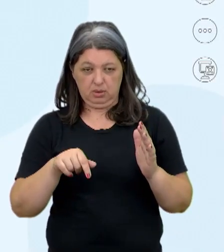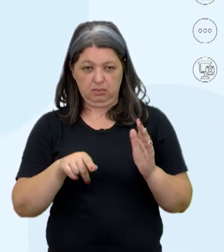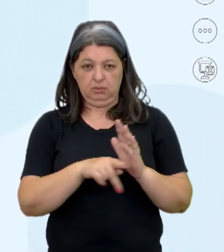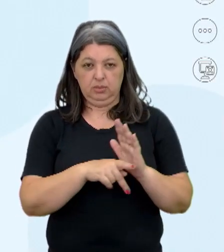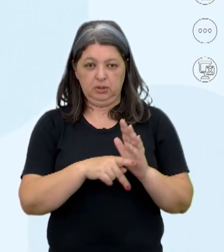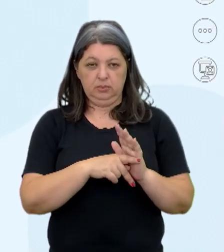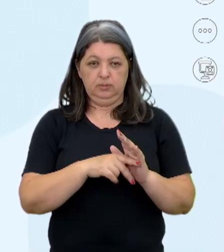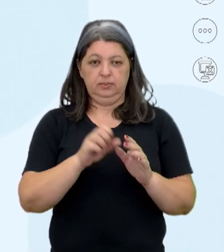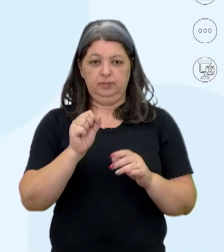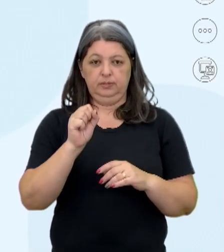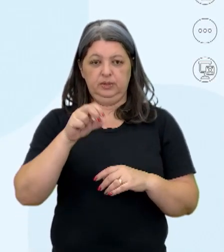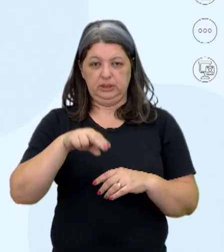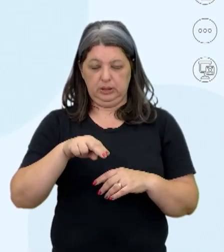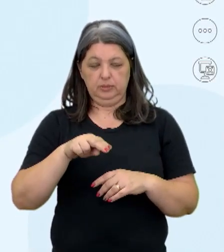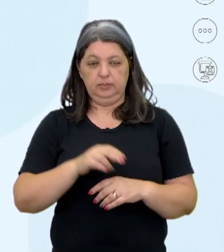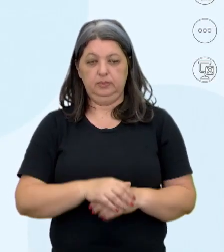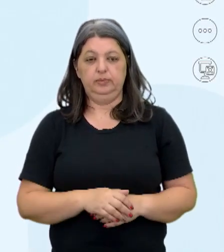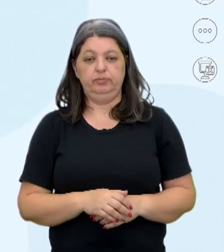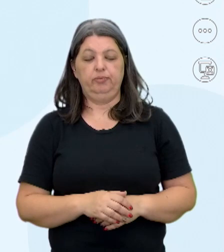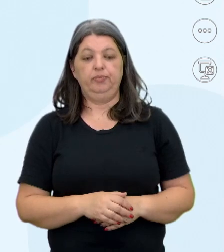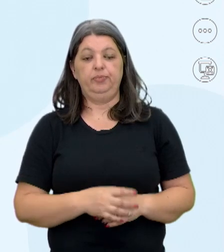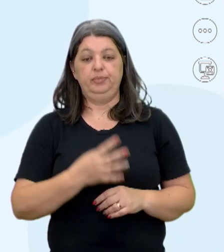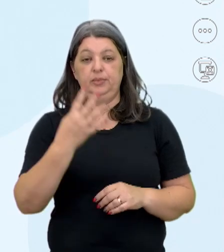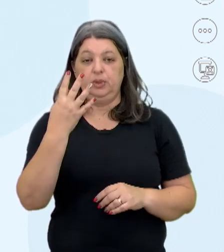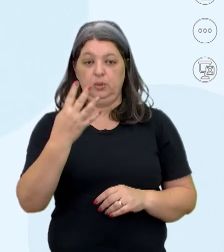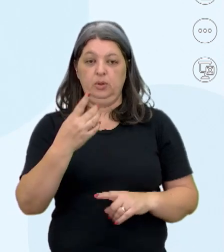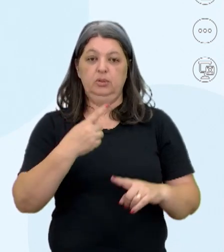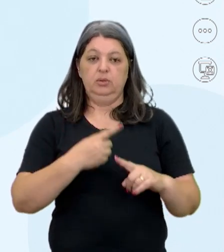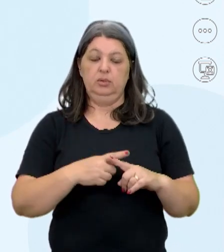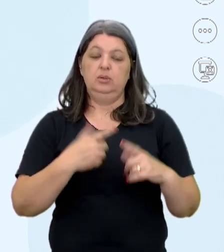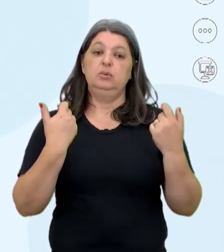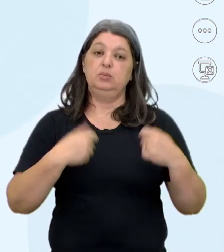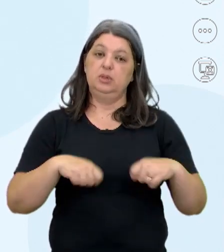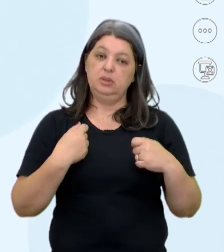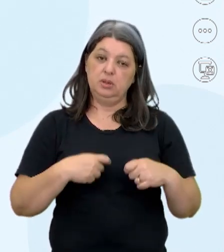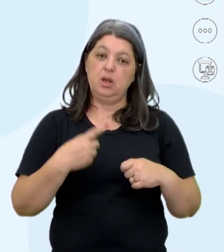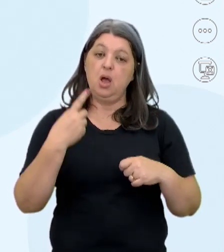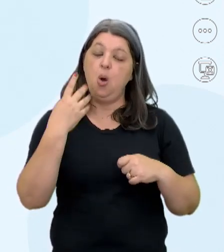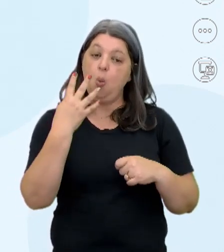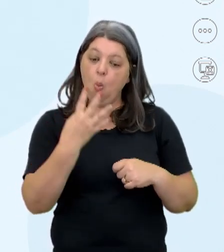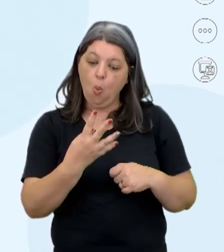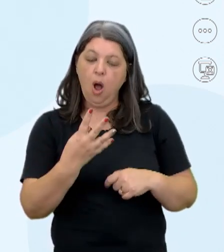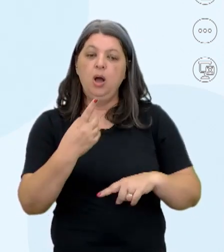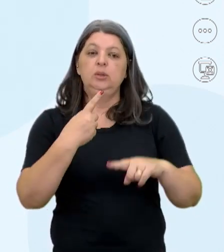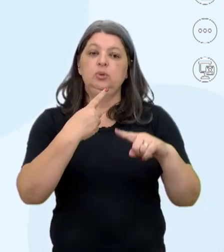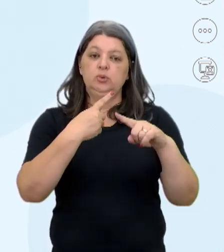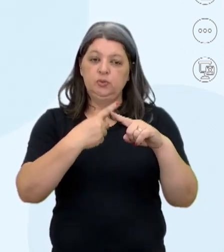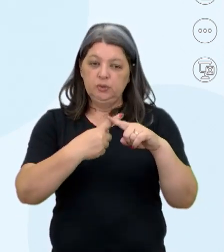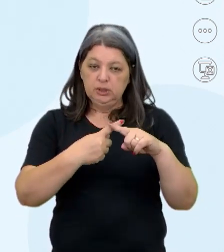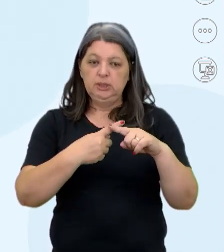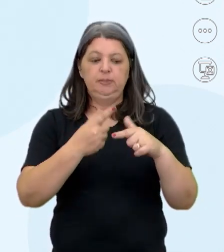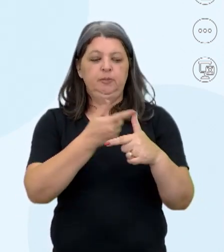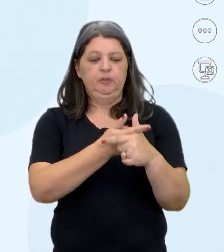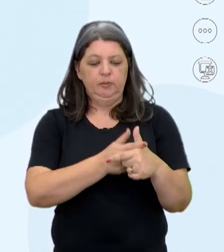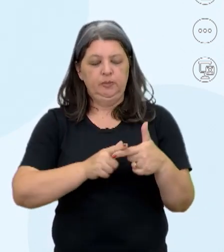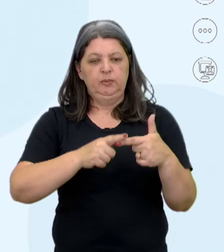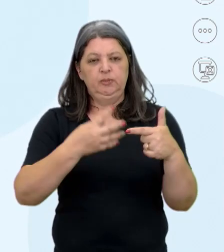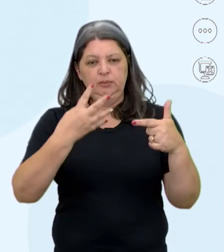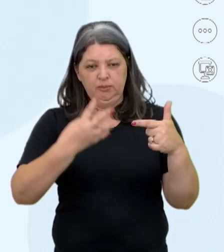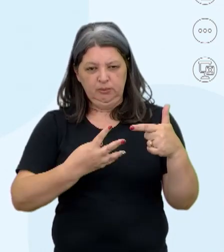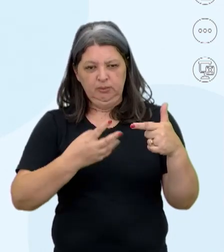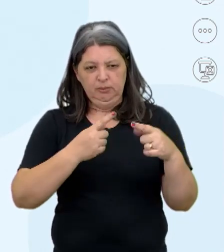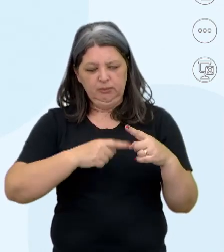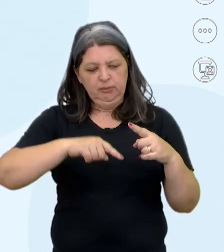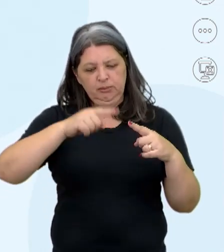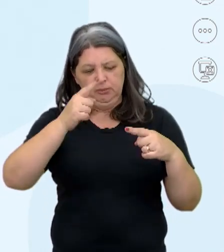seno. Quando a gente fala em seno de 4x, quer dizer que ela vai ter que ser concentrada 4 vezes aí. Ou seja, eu vou ter que dividir ela em 4 partes. Ela vai subir